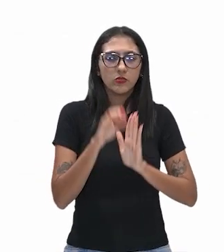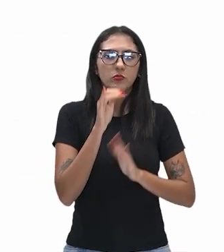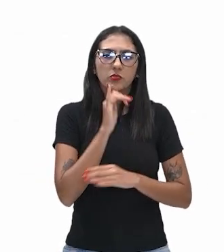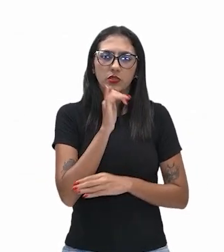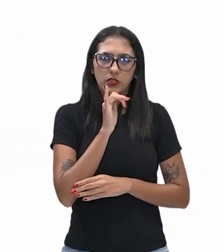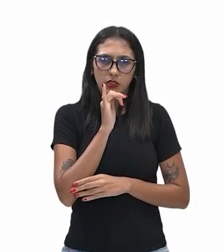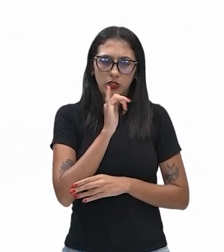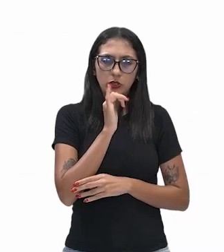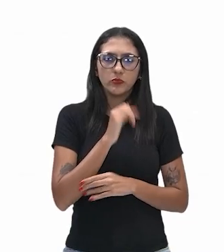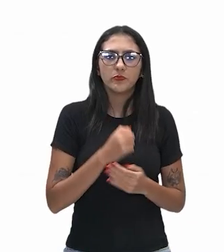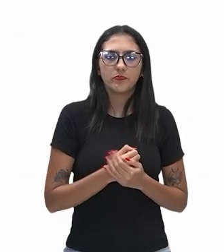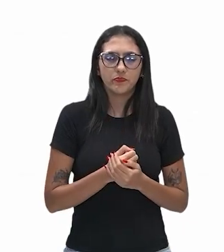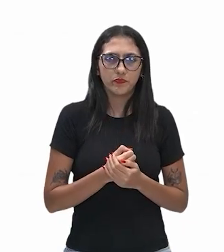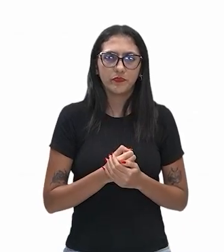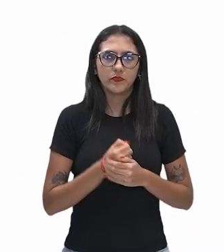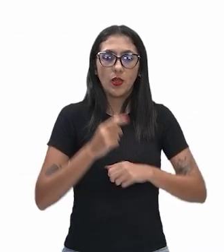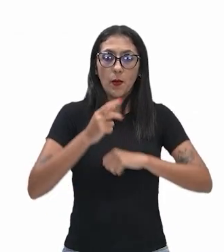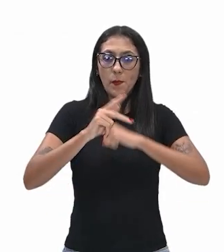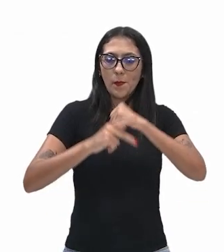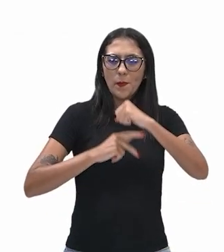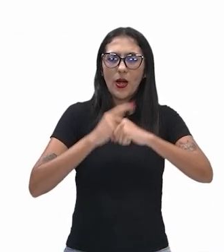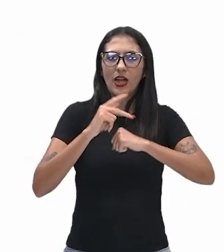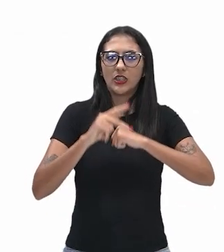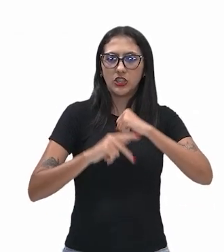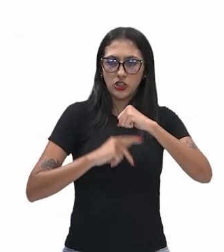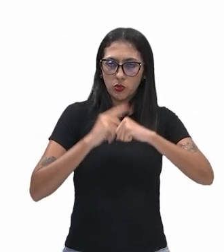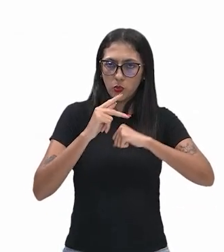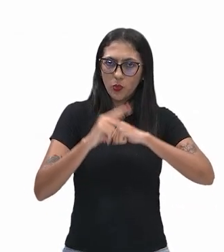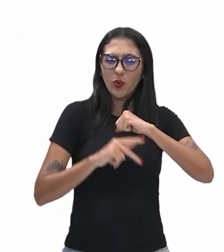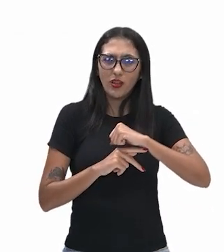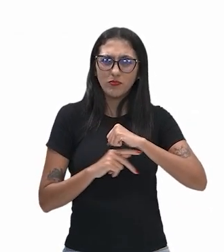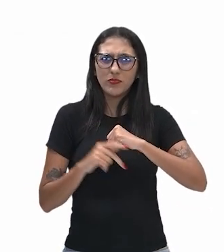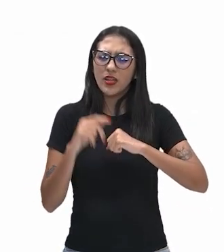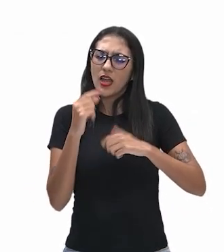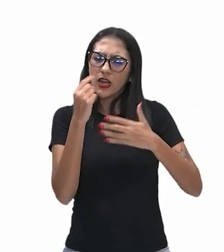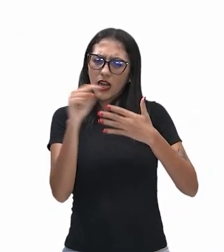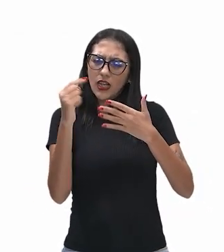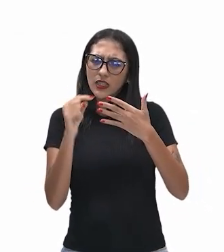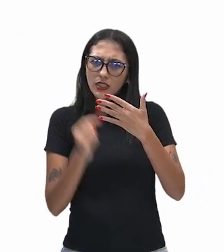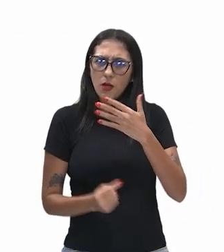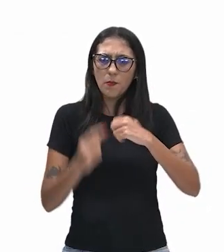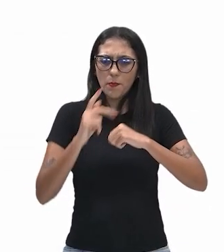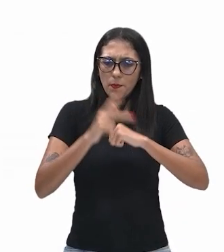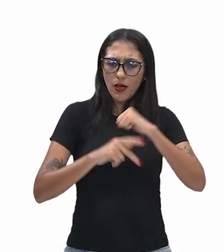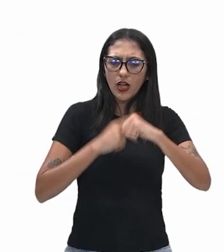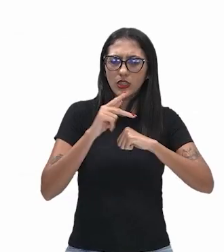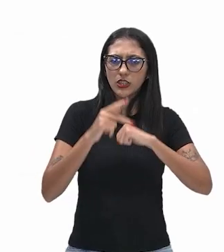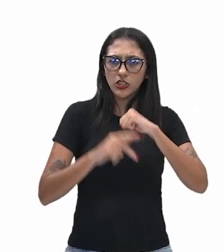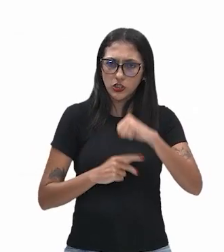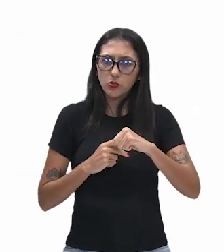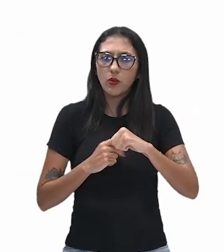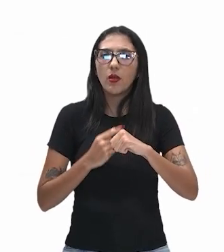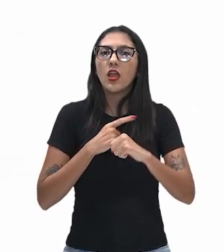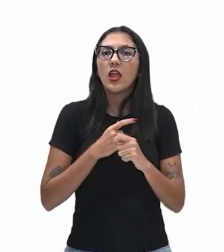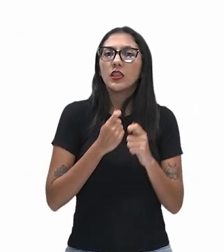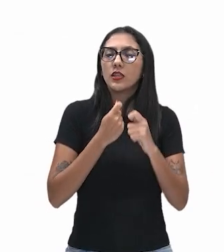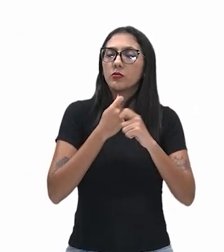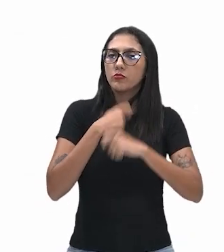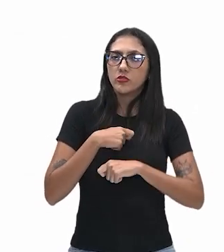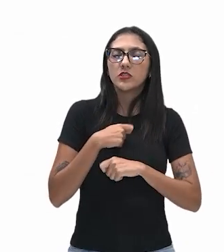cada partícula ou entidade quântica pode ser descrita por uma partícula ou por uma